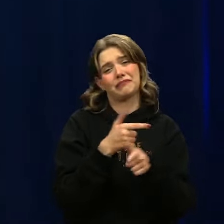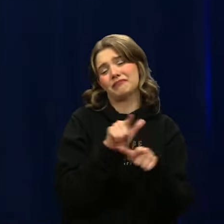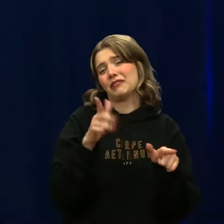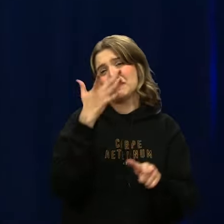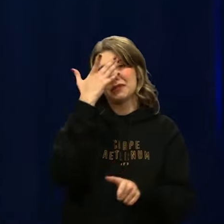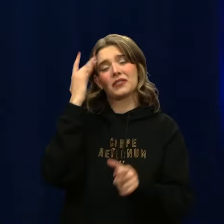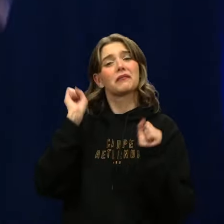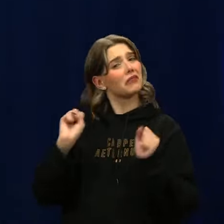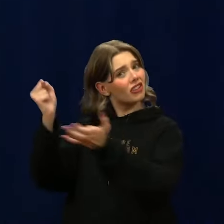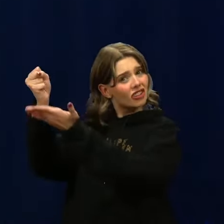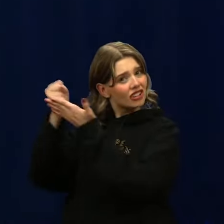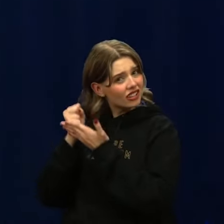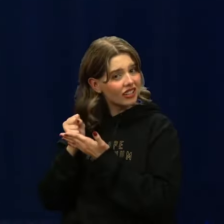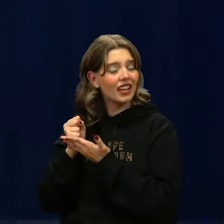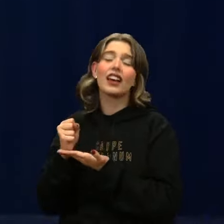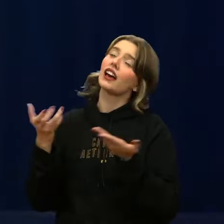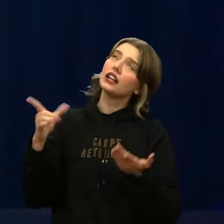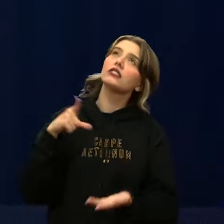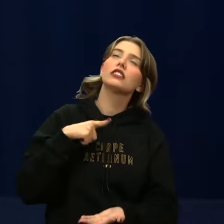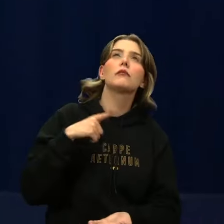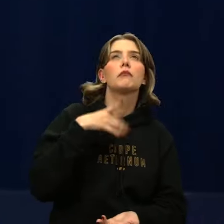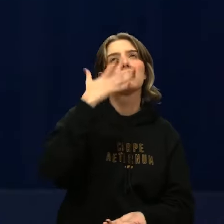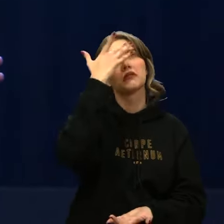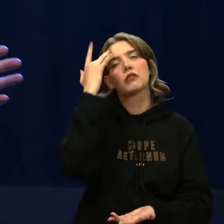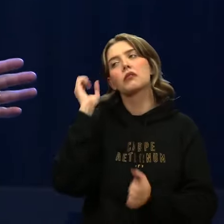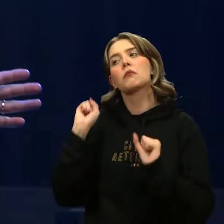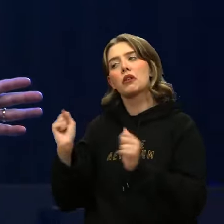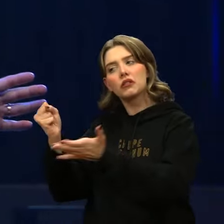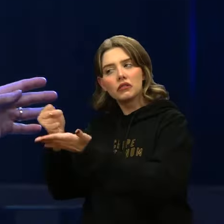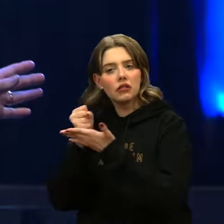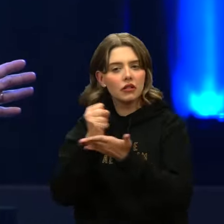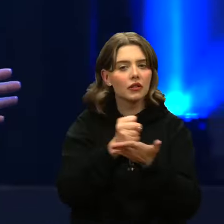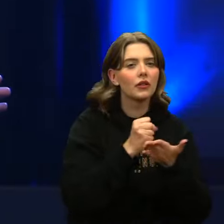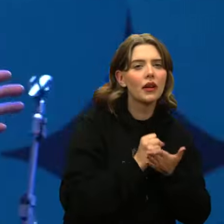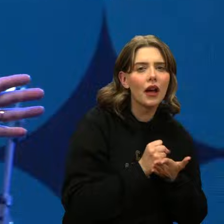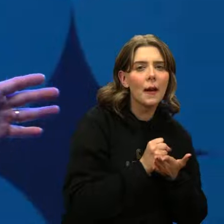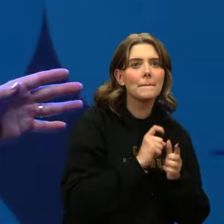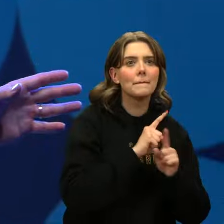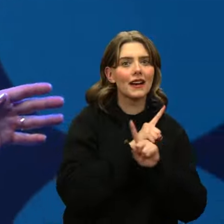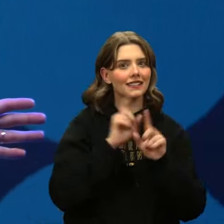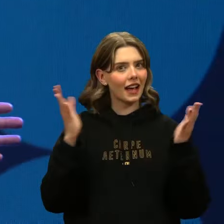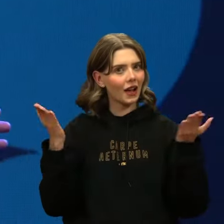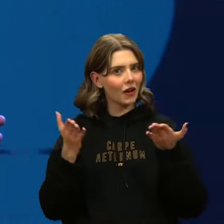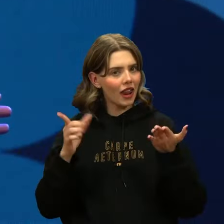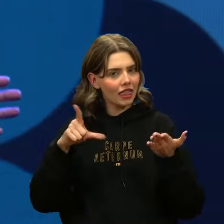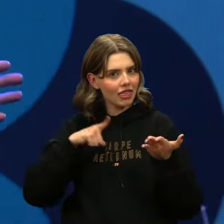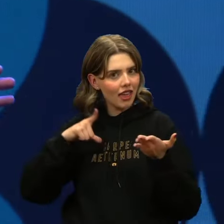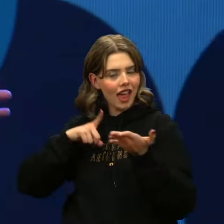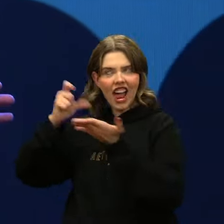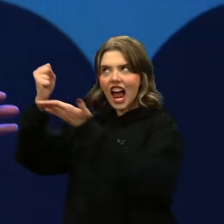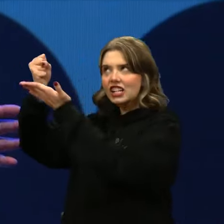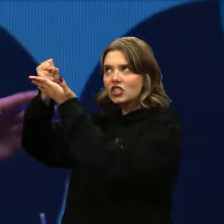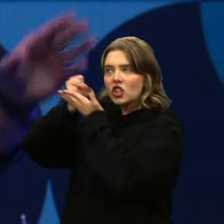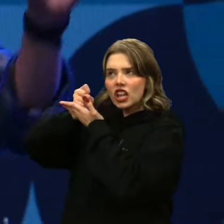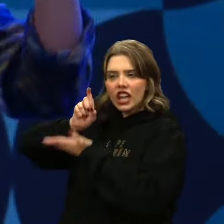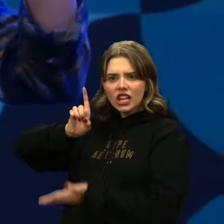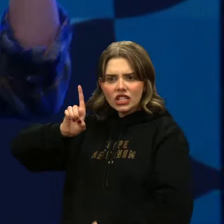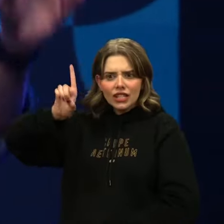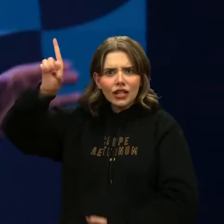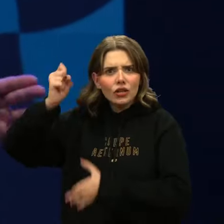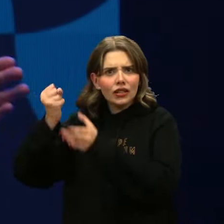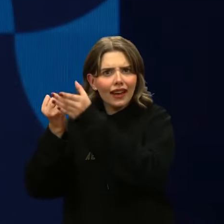temos pessoas com quem contar ao nosso redor, mas agora, contar com o Criador de todas as coisas, com o Senhor do céu e da terra, com aquele que